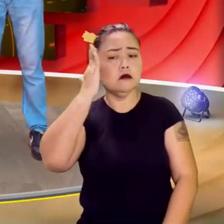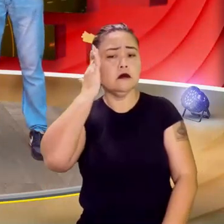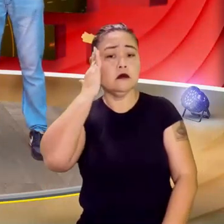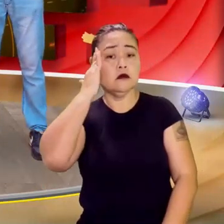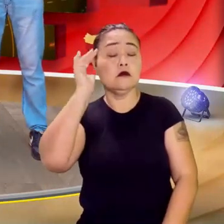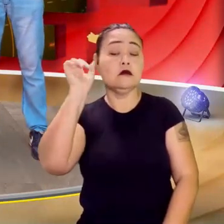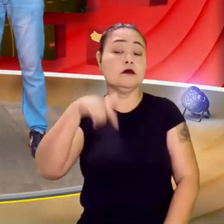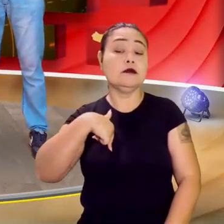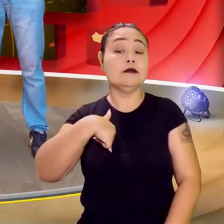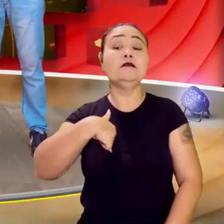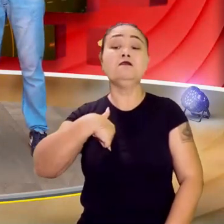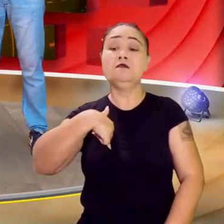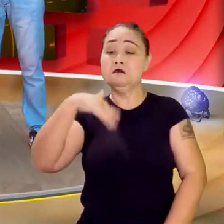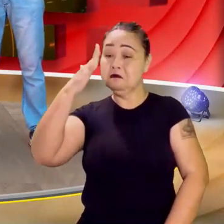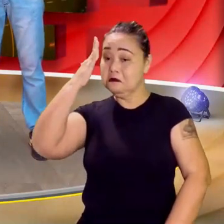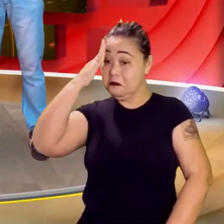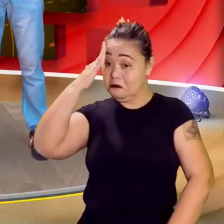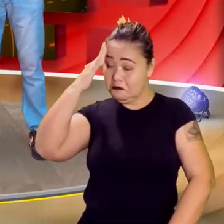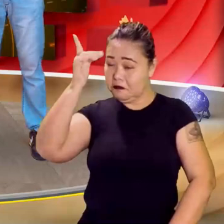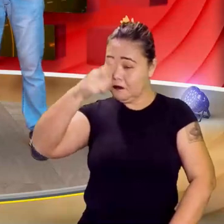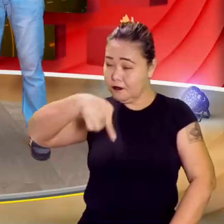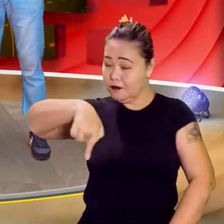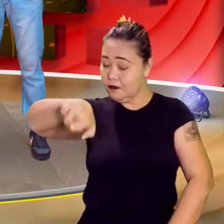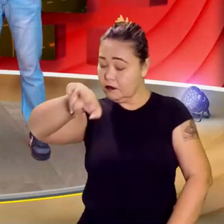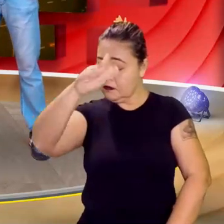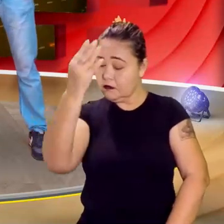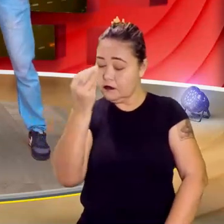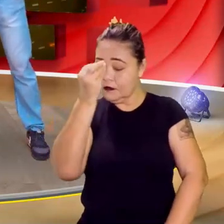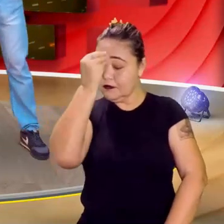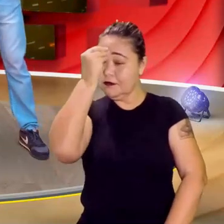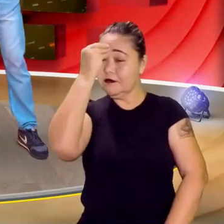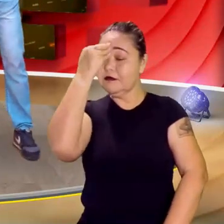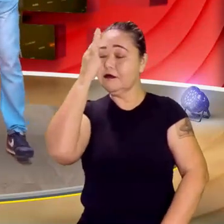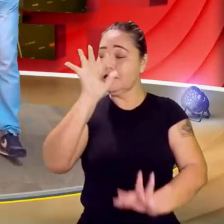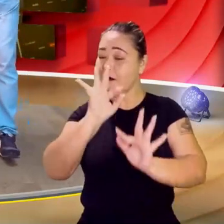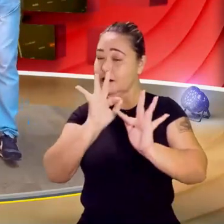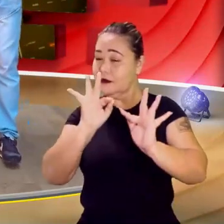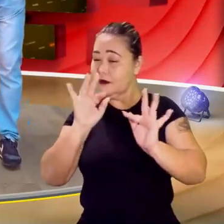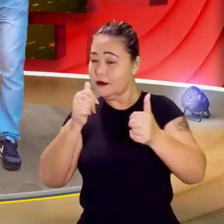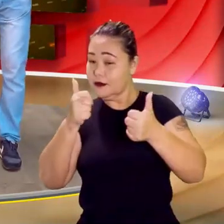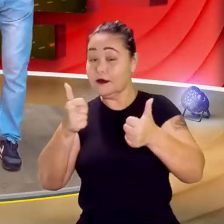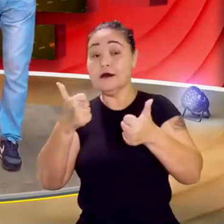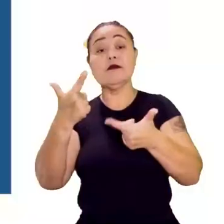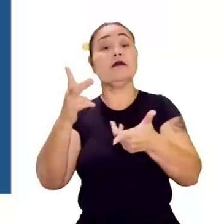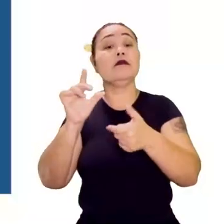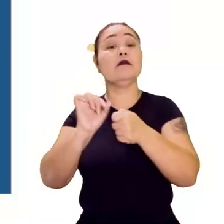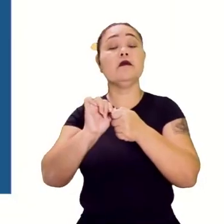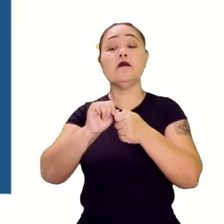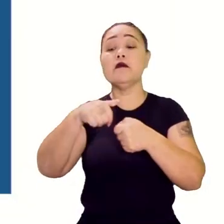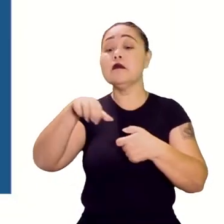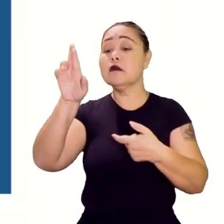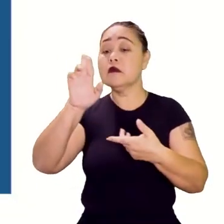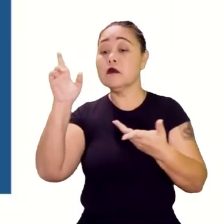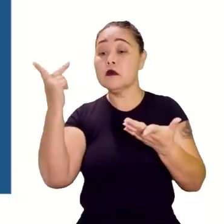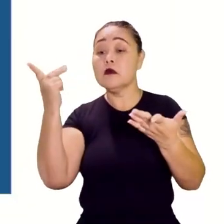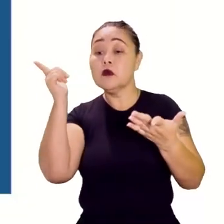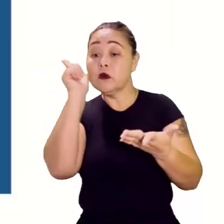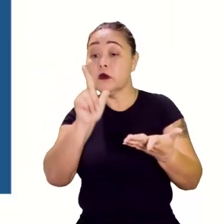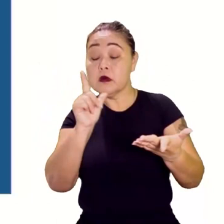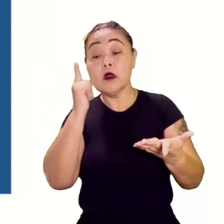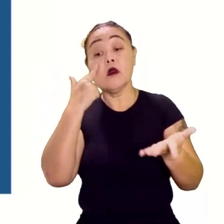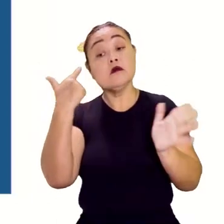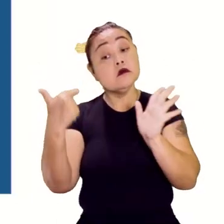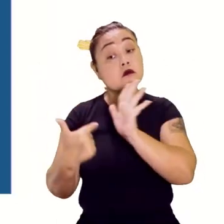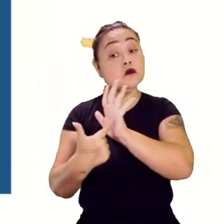Nesse ponto eu tenho certeza que eles estão já alinhados. Vamos lá então, a resposta correta. Vamos lá, quem não conseguiu, a gente mostra